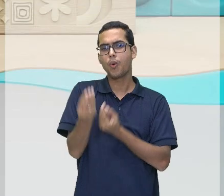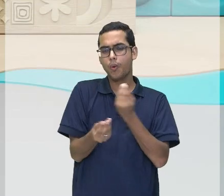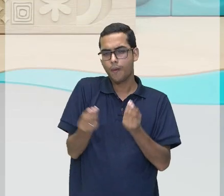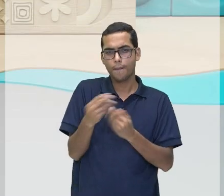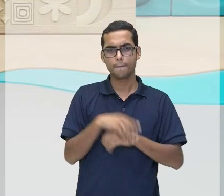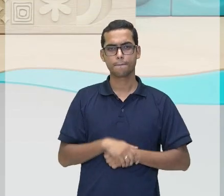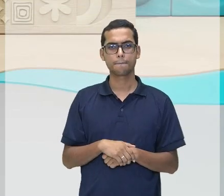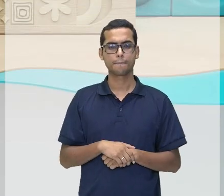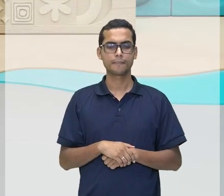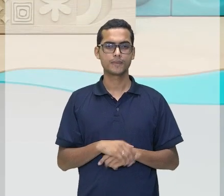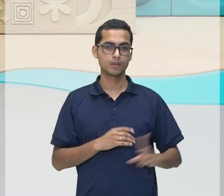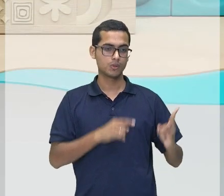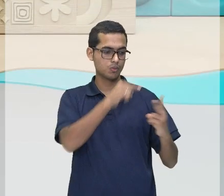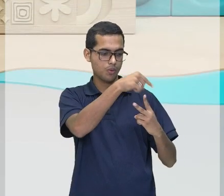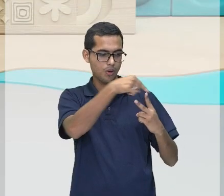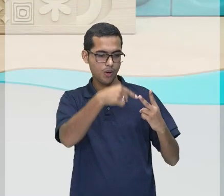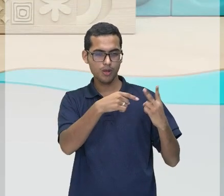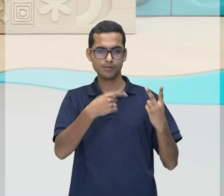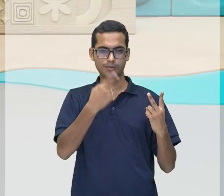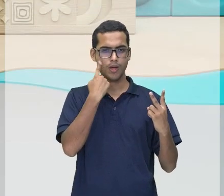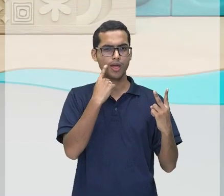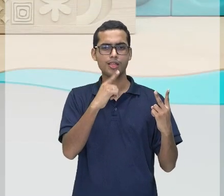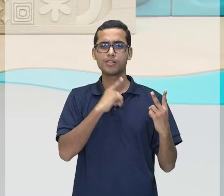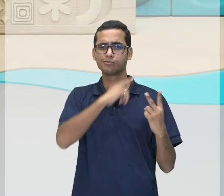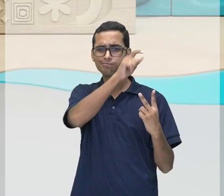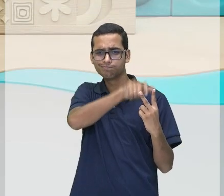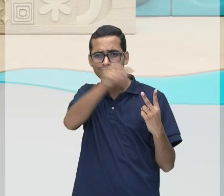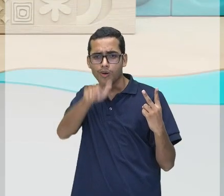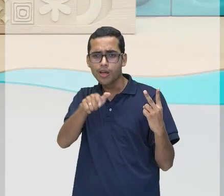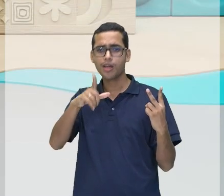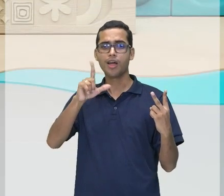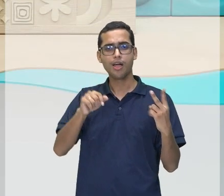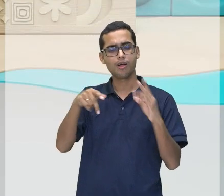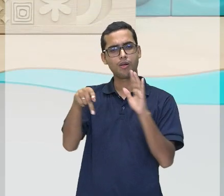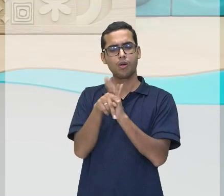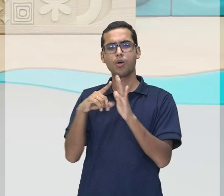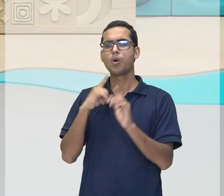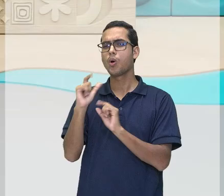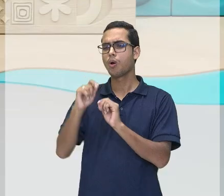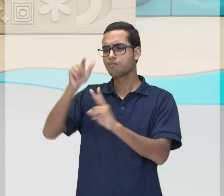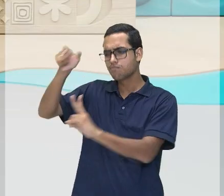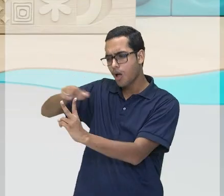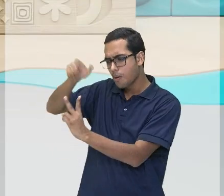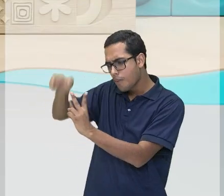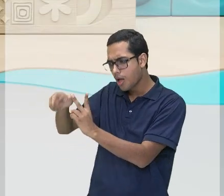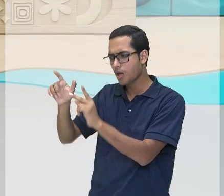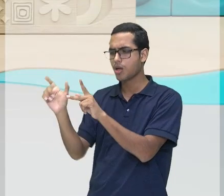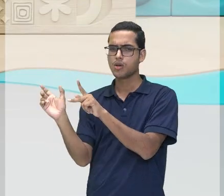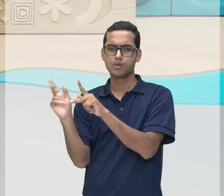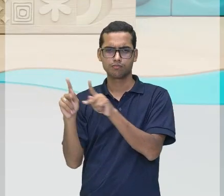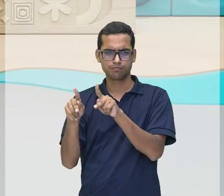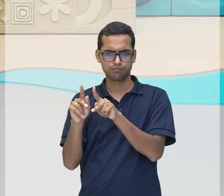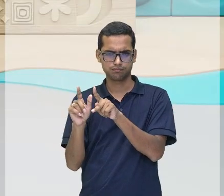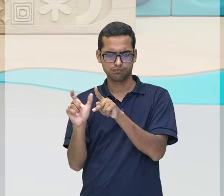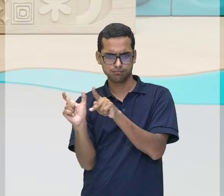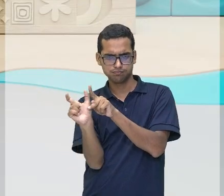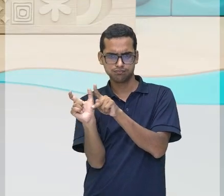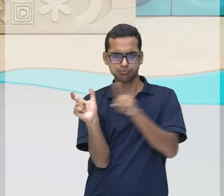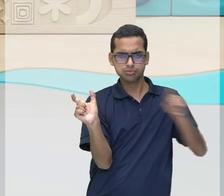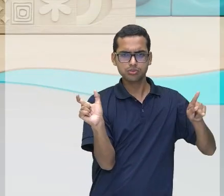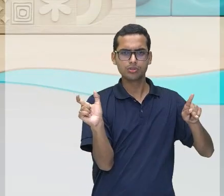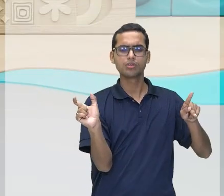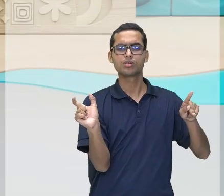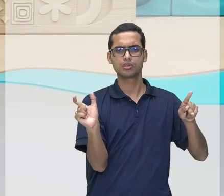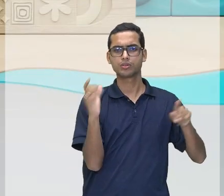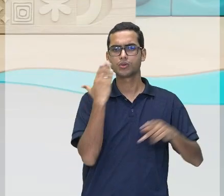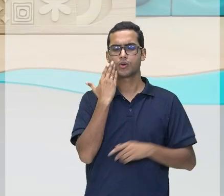João é o sujeito e querem chegar rápido ao evento, é tudo predicado, né? Sobrou aí do sujeito Alice e João, é